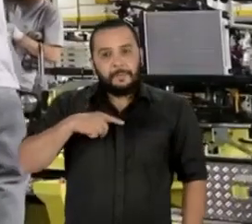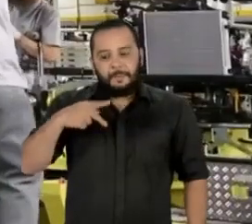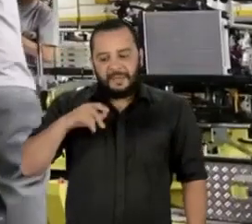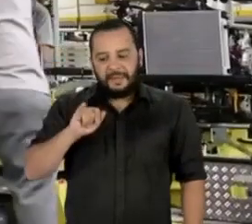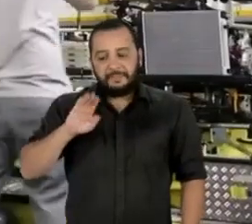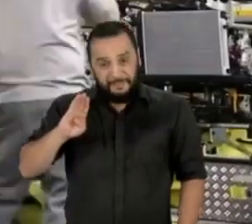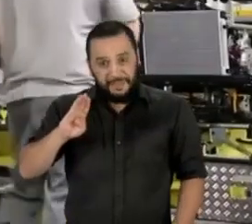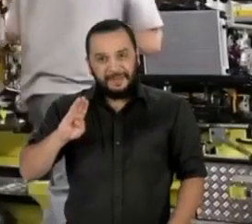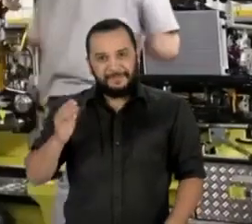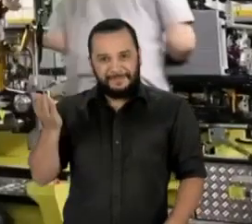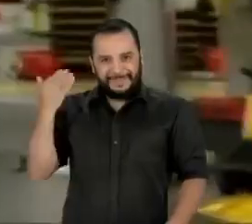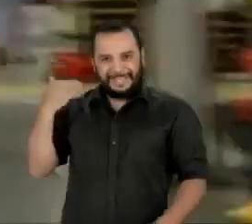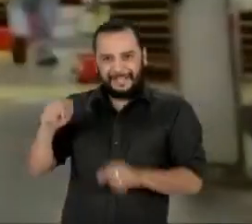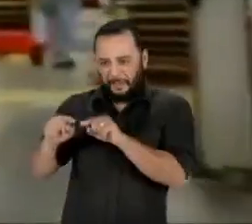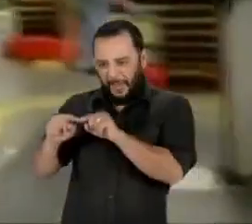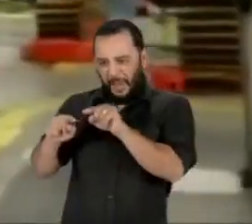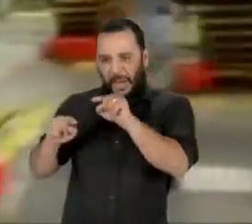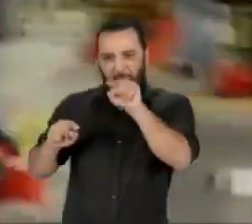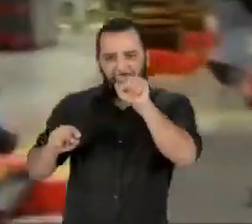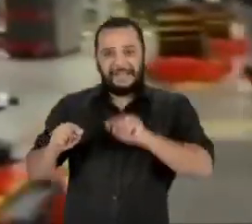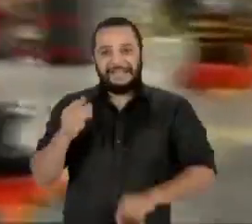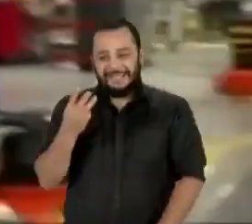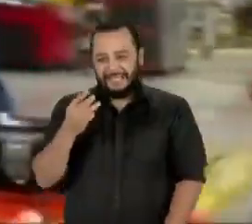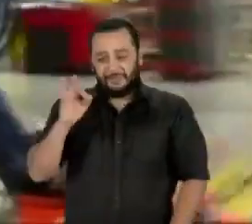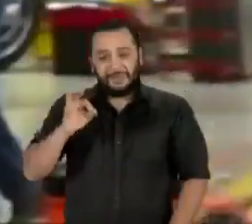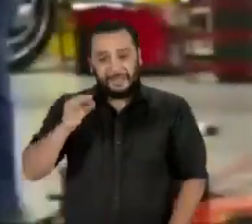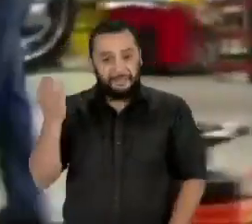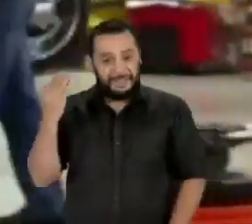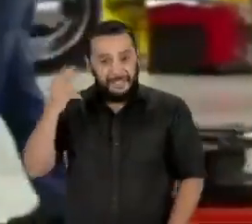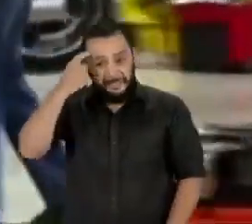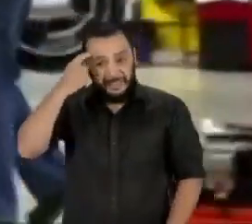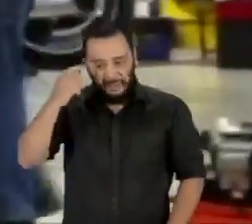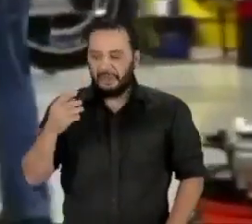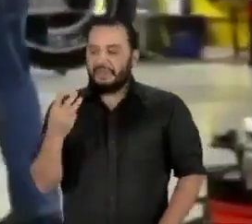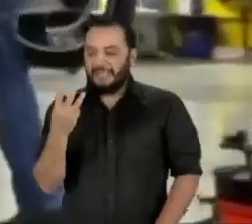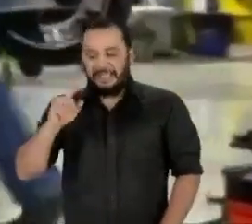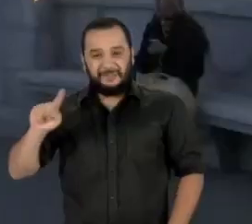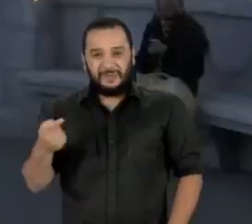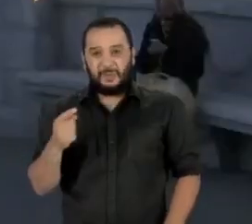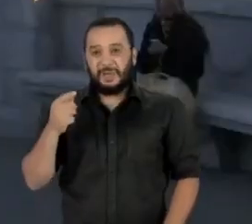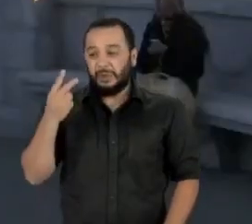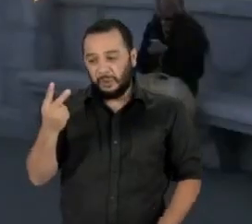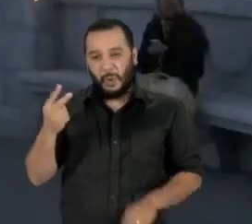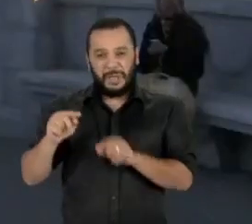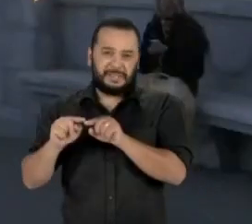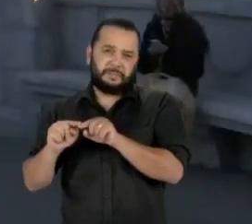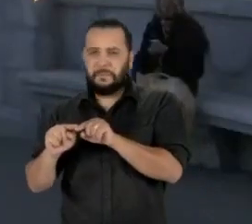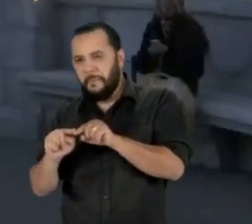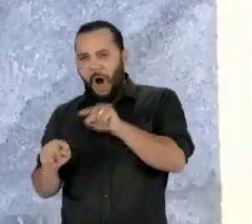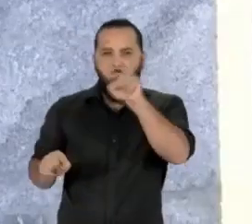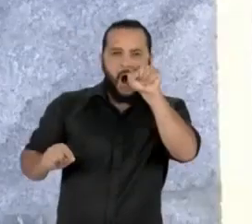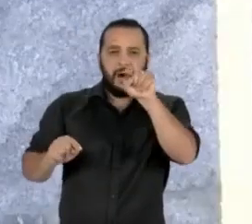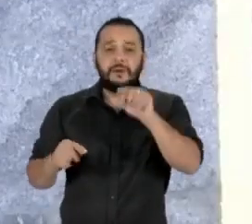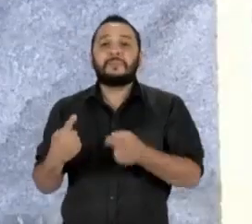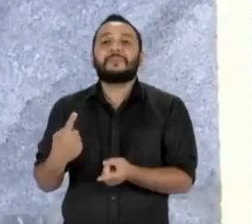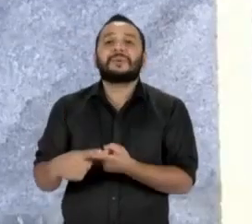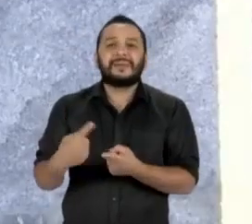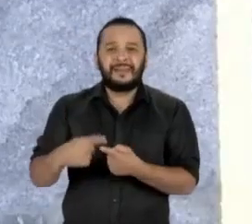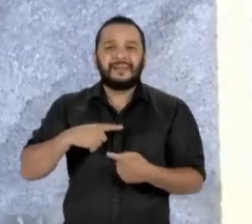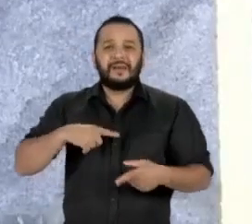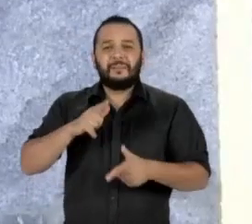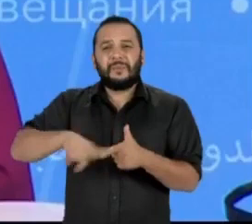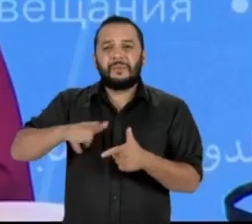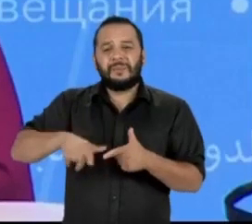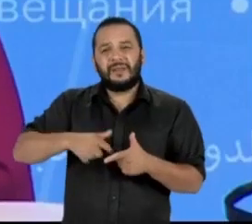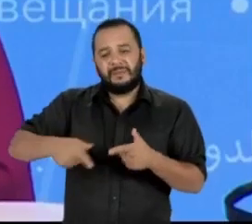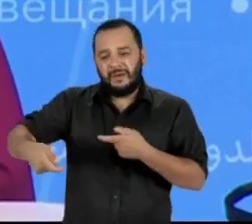Mundial em 3%, abaixo dos 3,2% estimados em julho, principalmente por causa dos crescentes atritos no